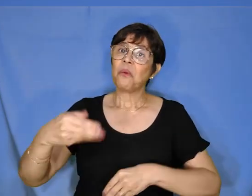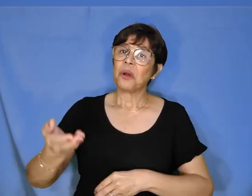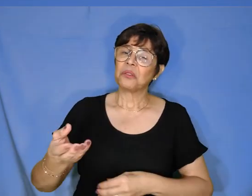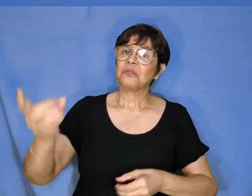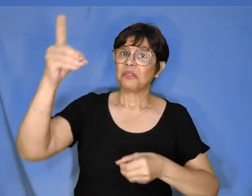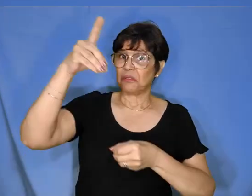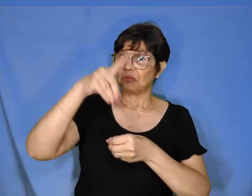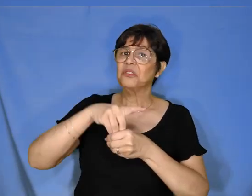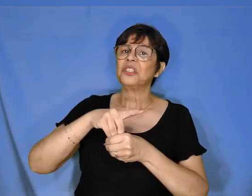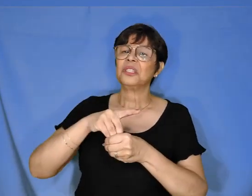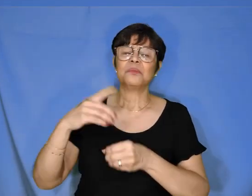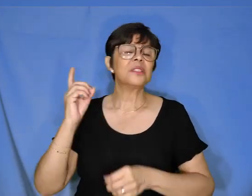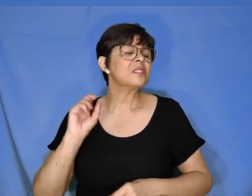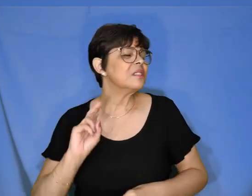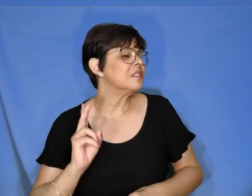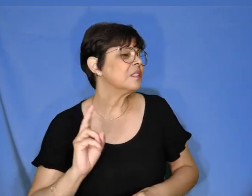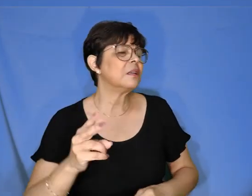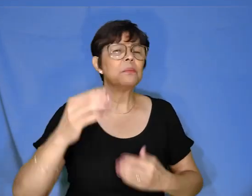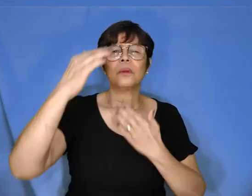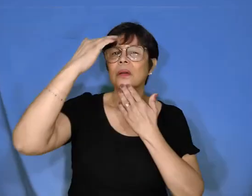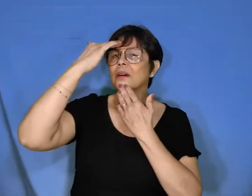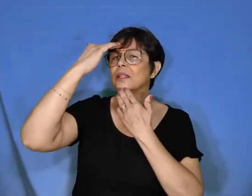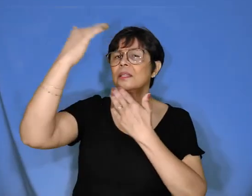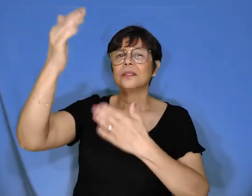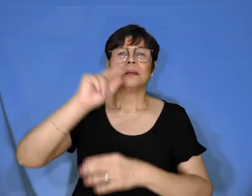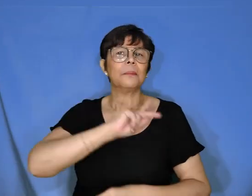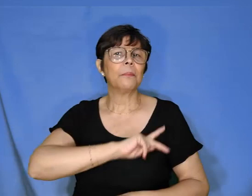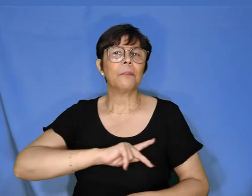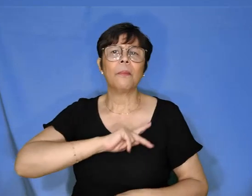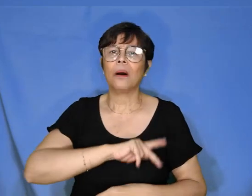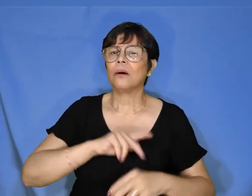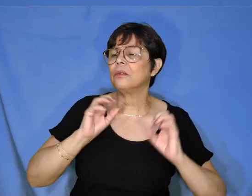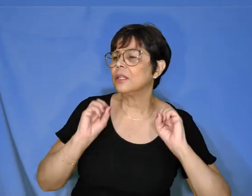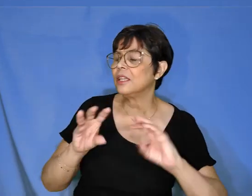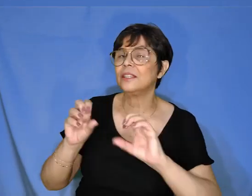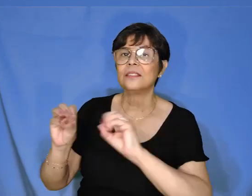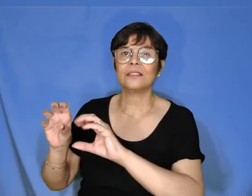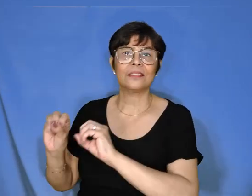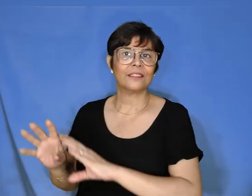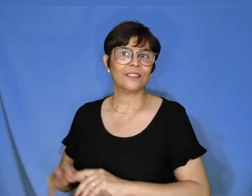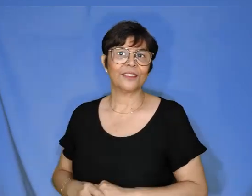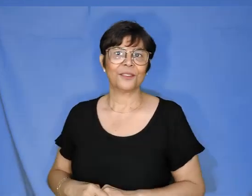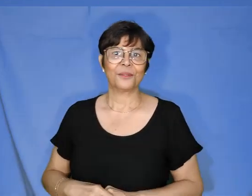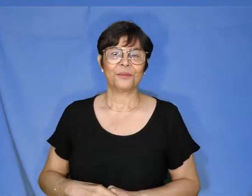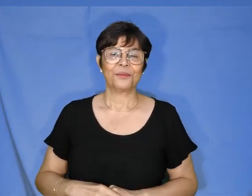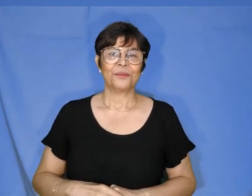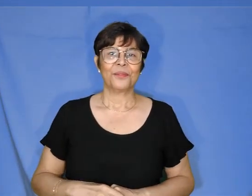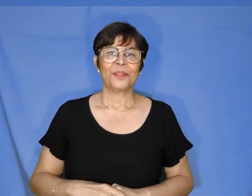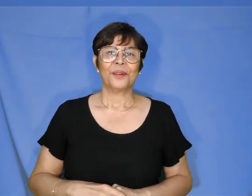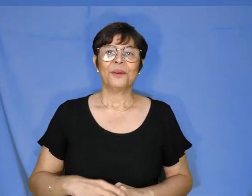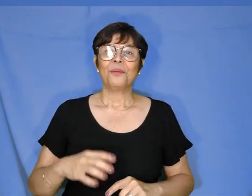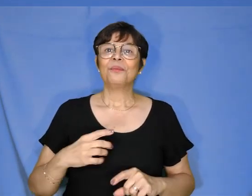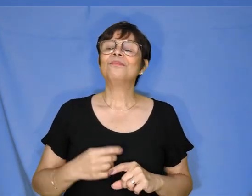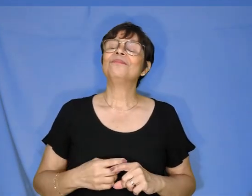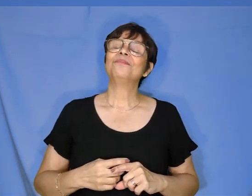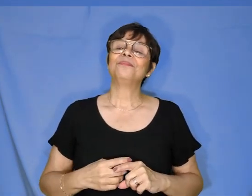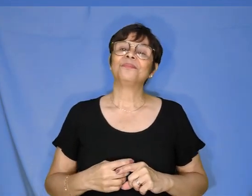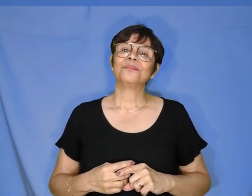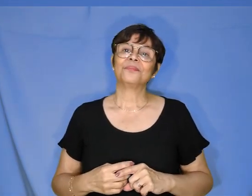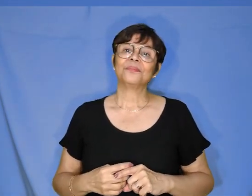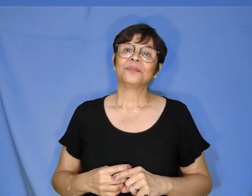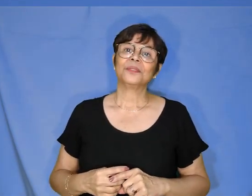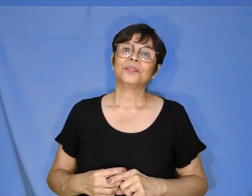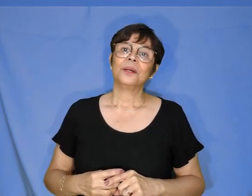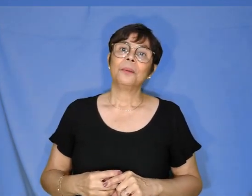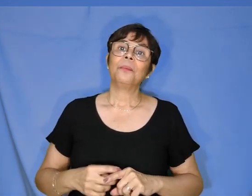tem um coração cheio de gratidão para com os irmãos. Ele sempre dava graças a Deus por causa das igrejas do Senhor